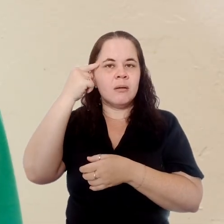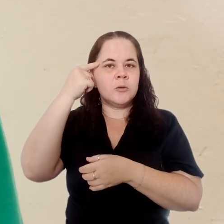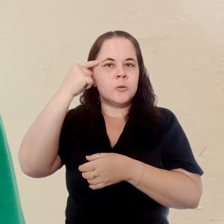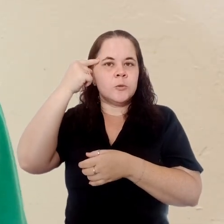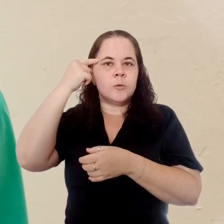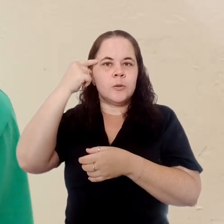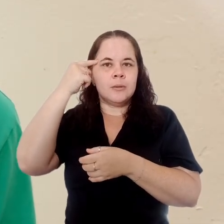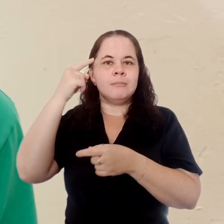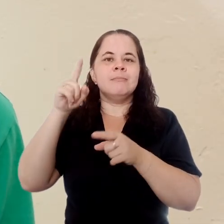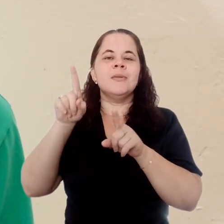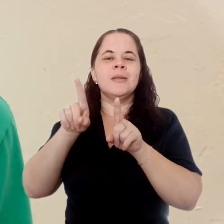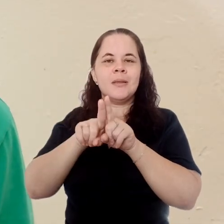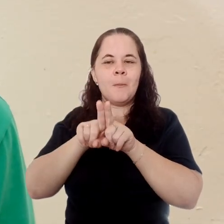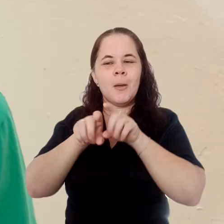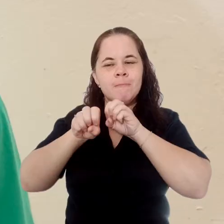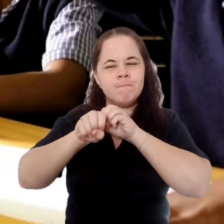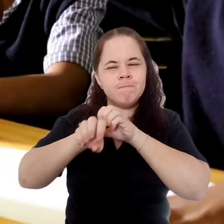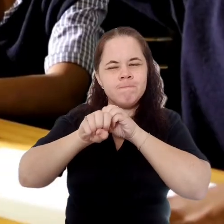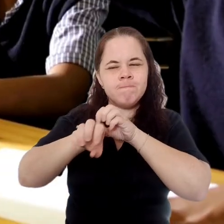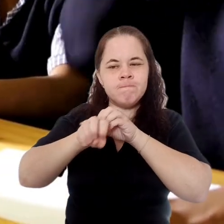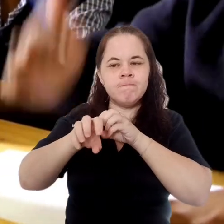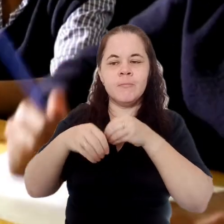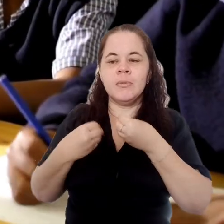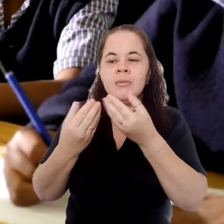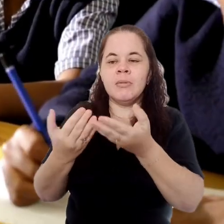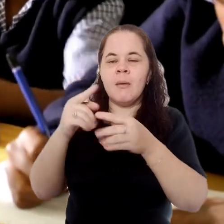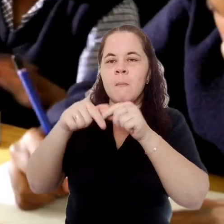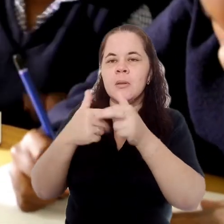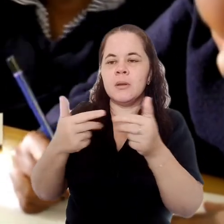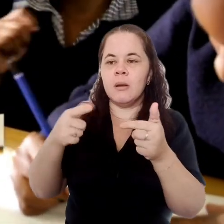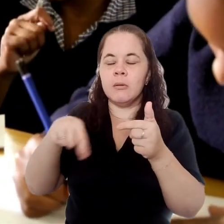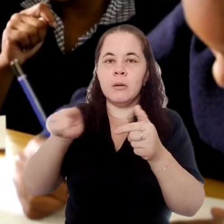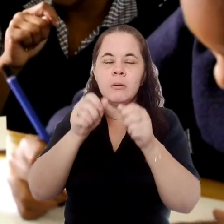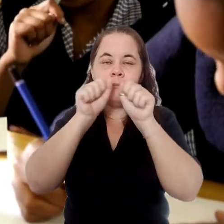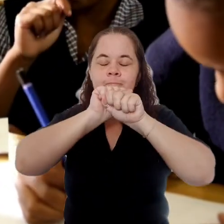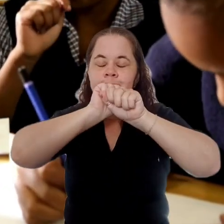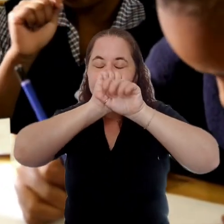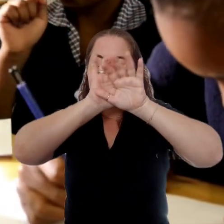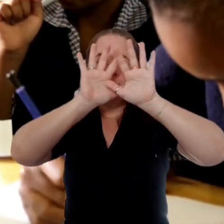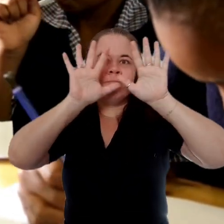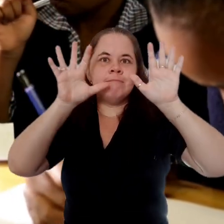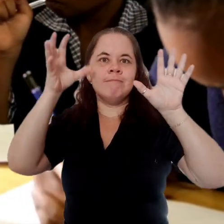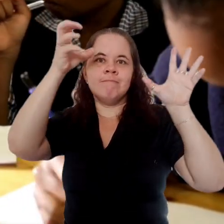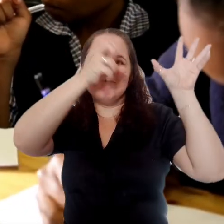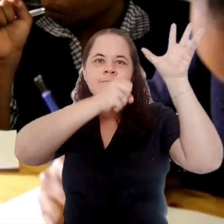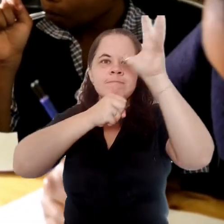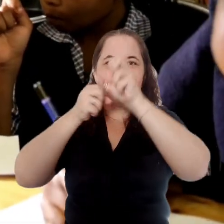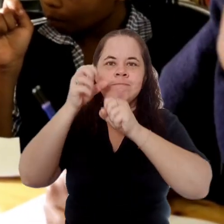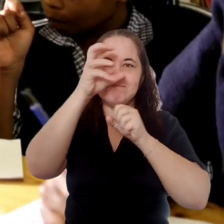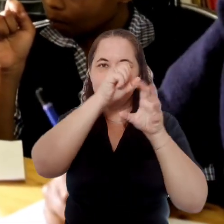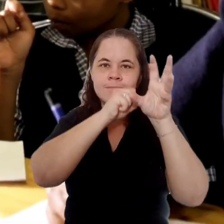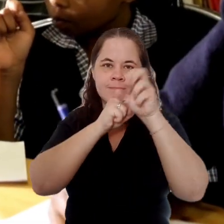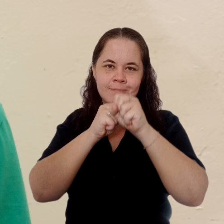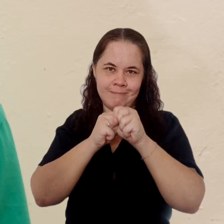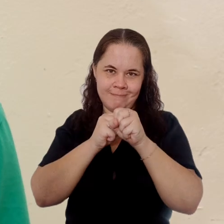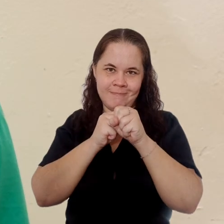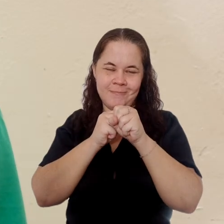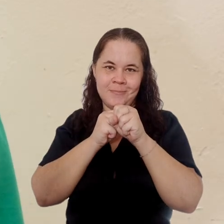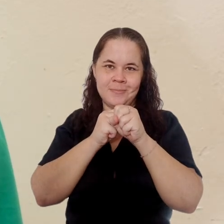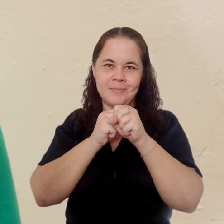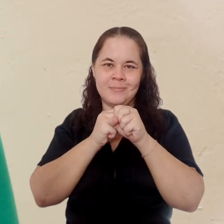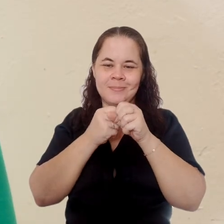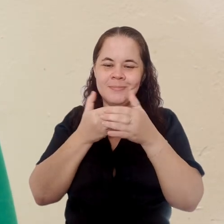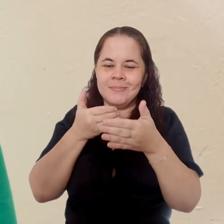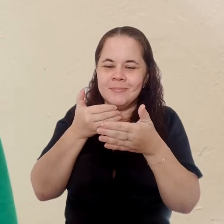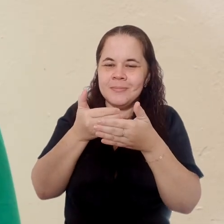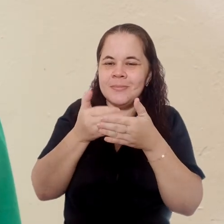para ela, a gente possa oferecer ferramentas para que ela possa descobrir mundos novos. E assim a gente finaliza um pouco essa